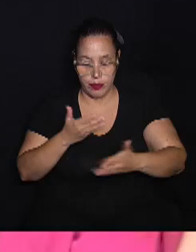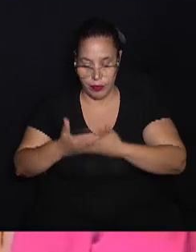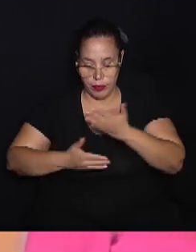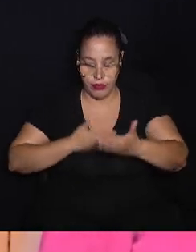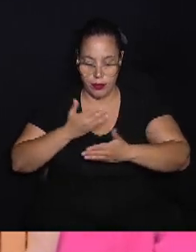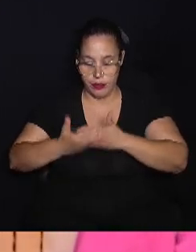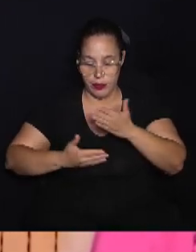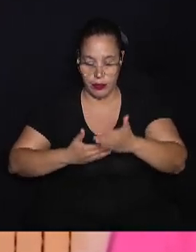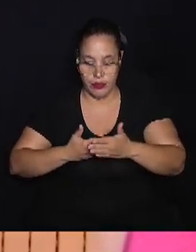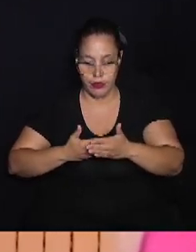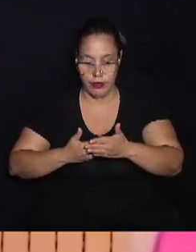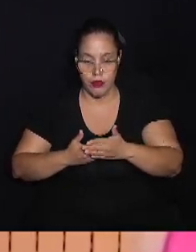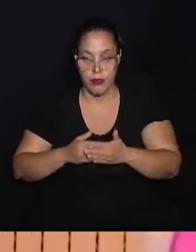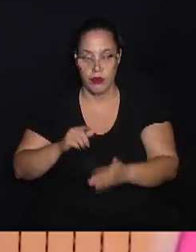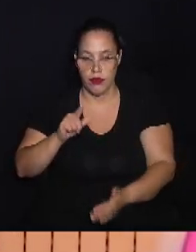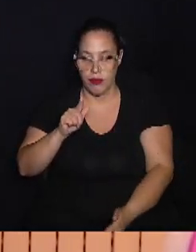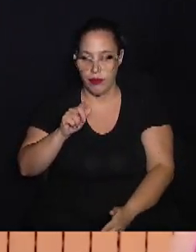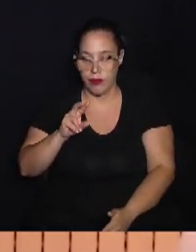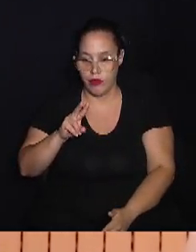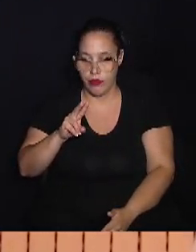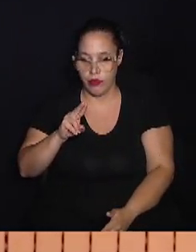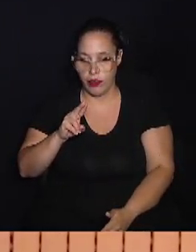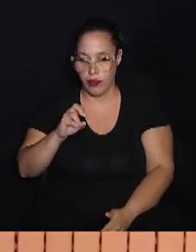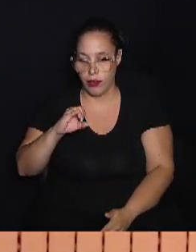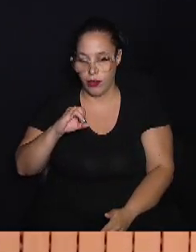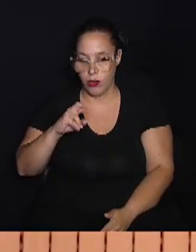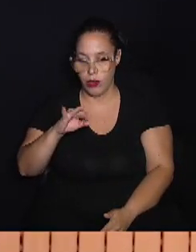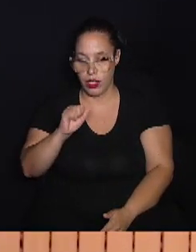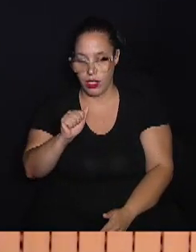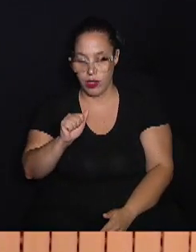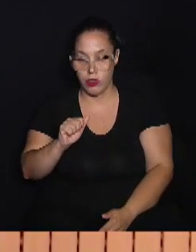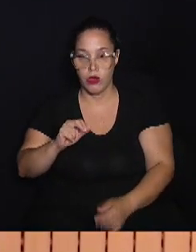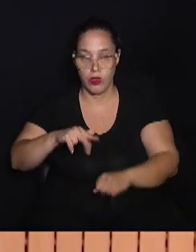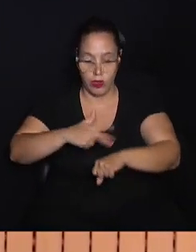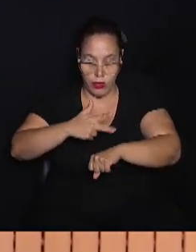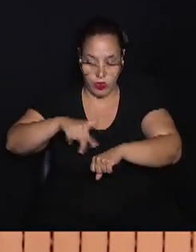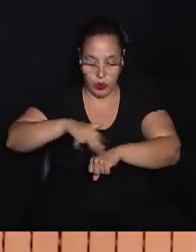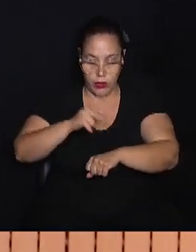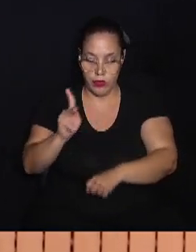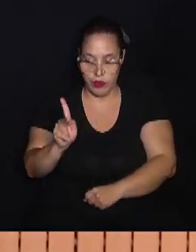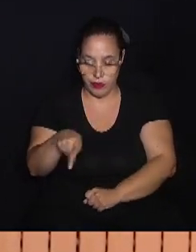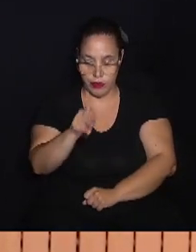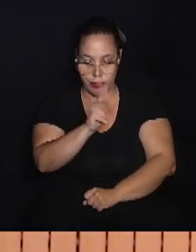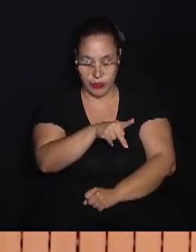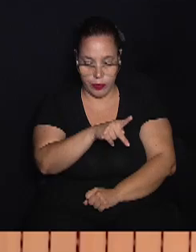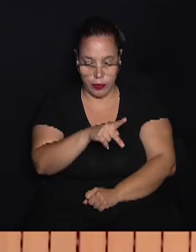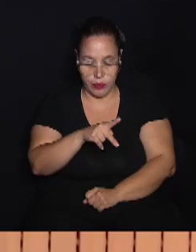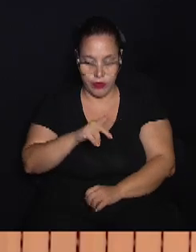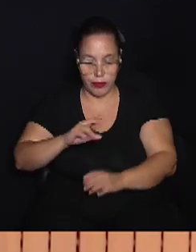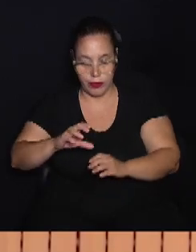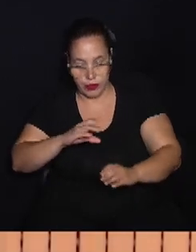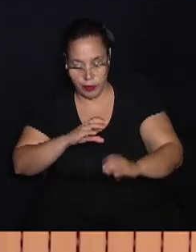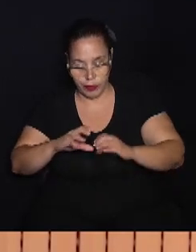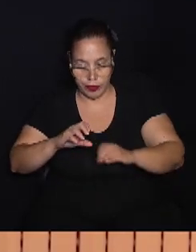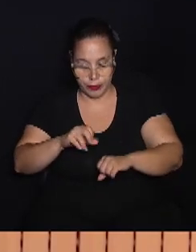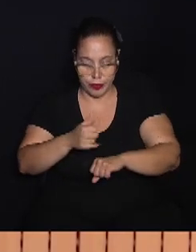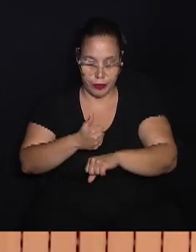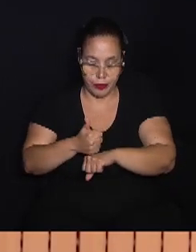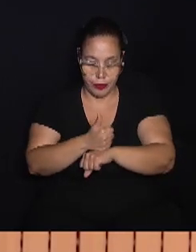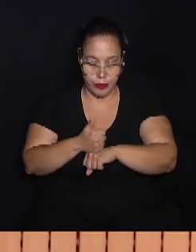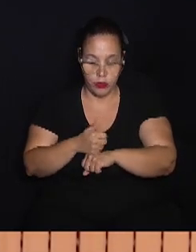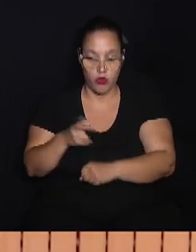do município foi Lúcia Helena Negre Teixeira bailarina professora coreógrafa e produtora